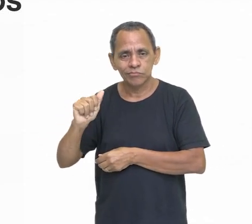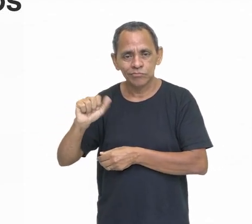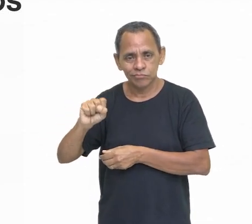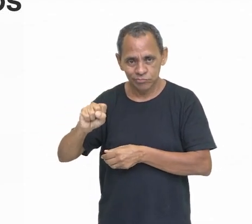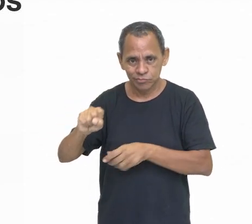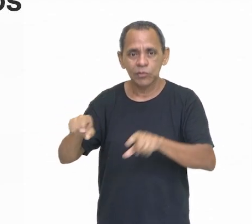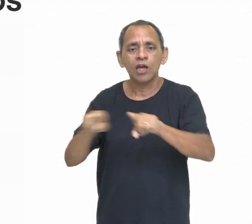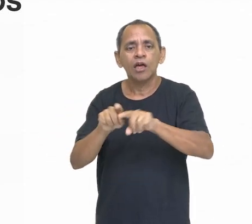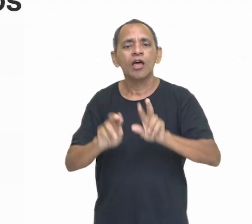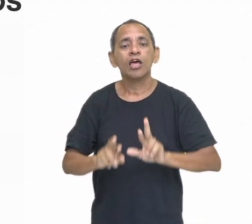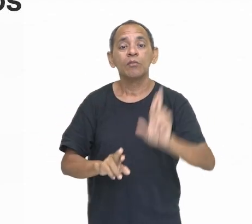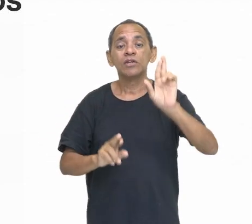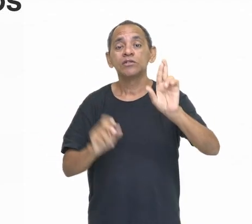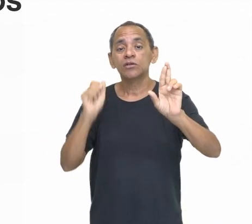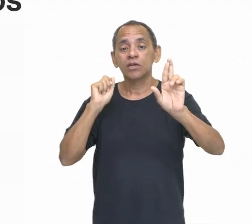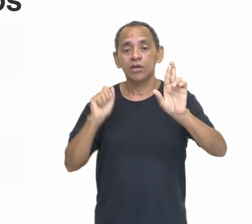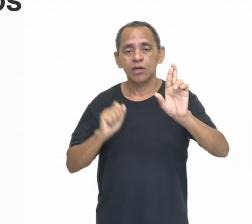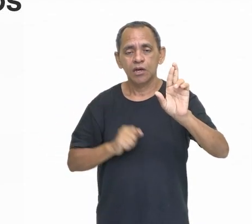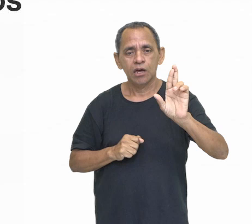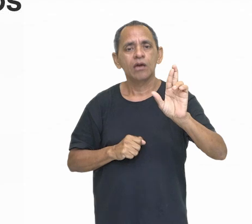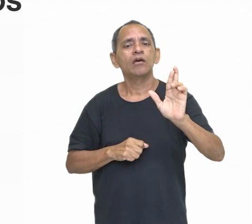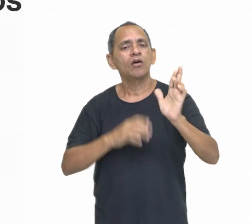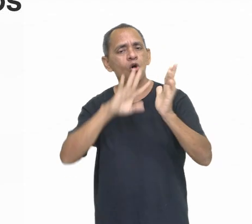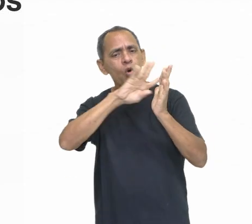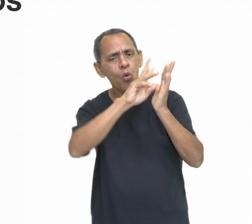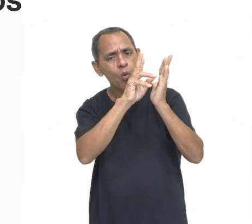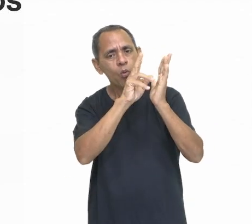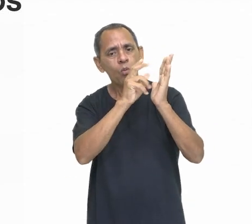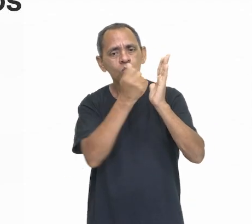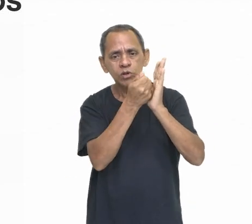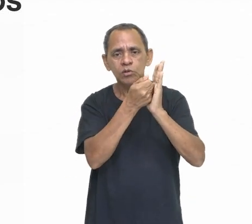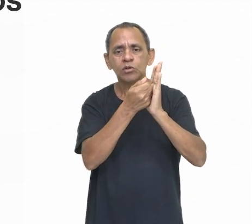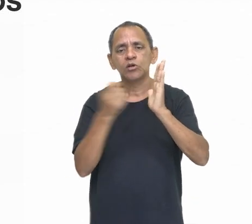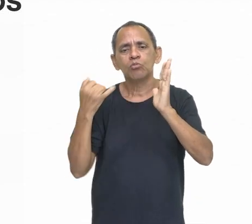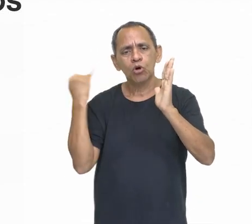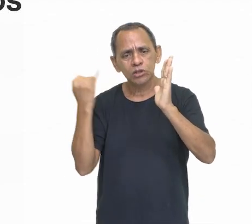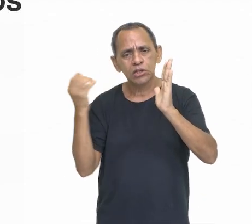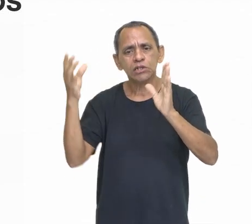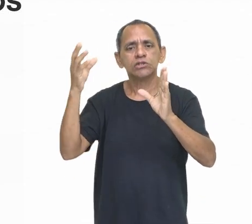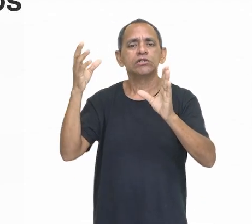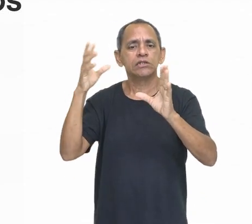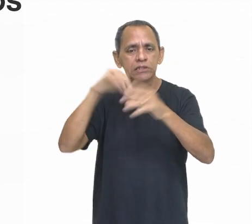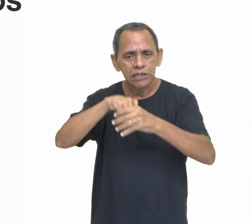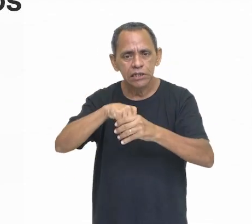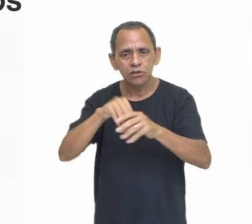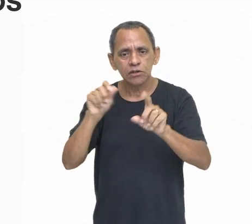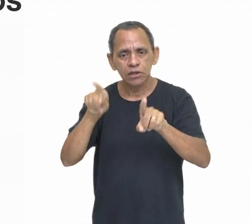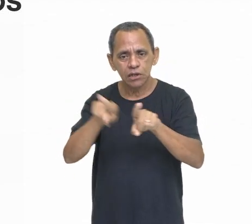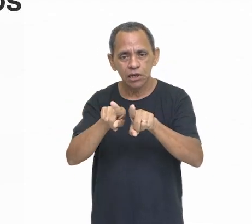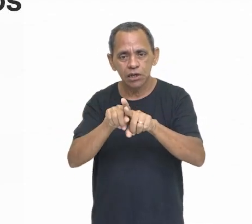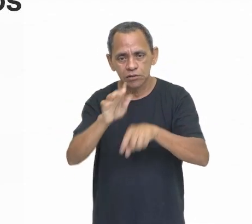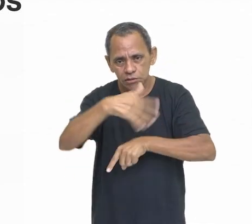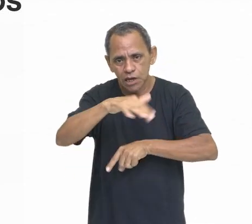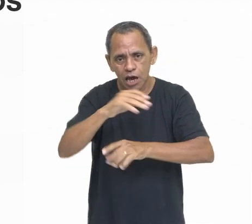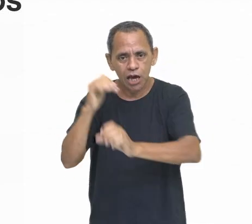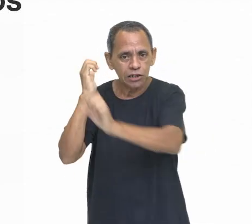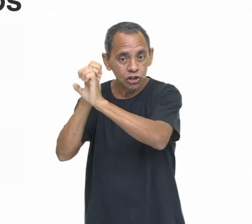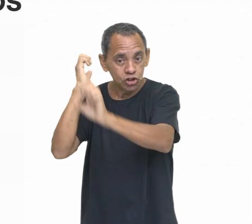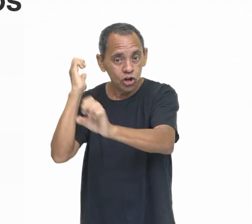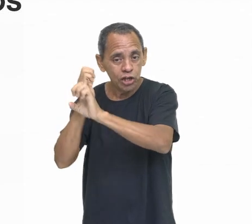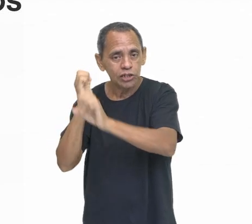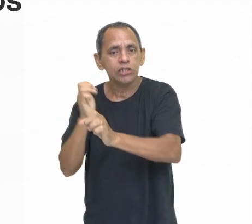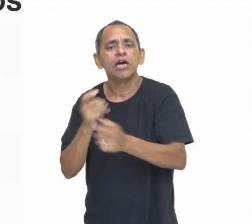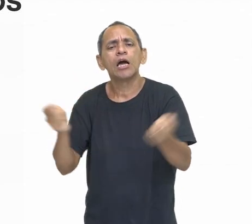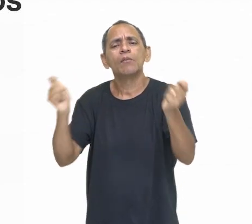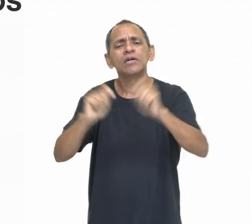representam um marco importante na história da agricultura e da engenharia, demonstrando a capacidade humana